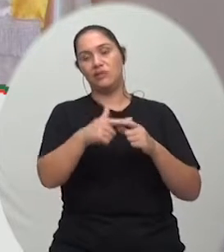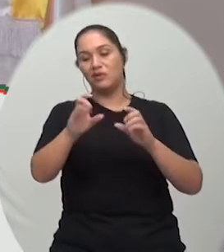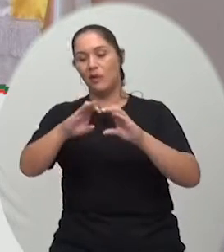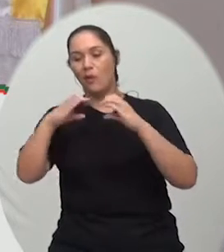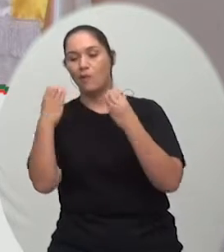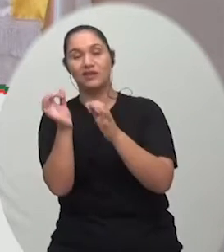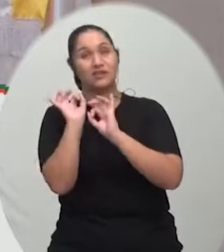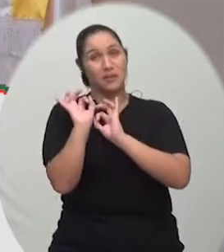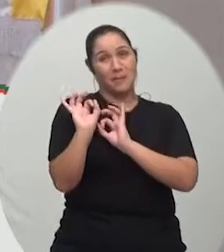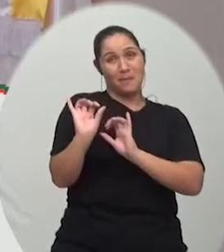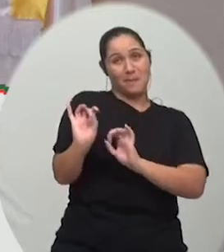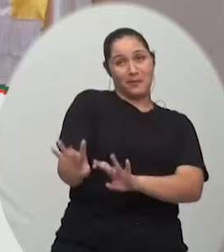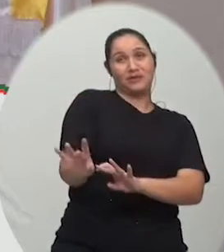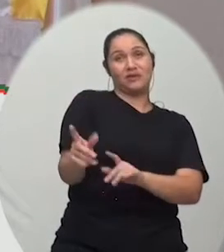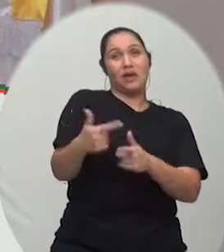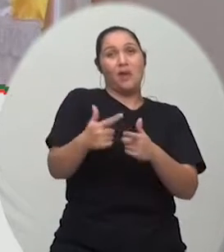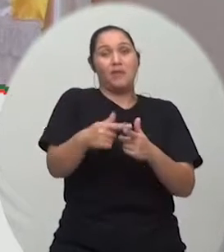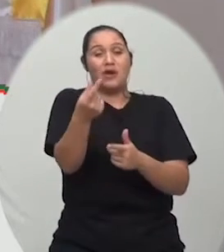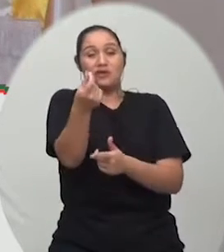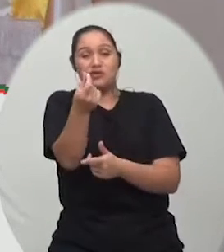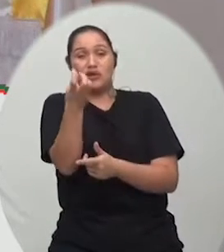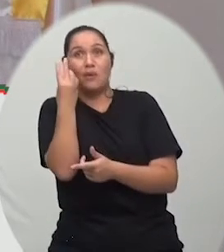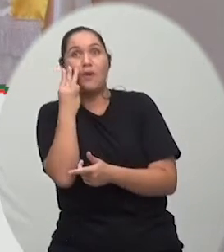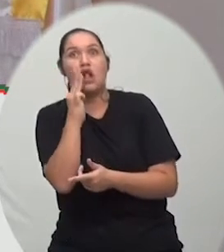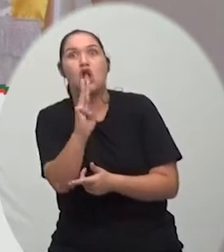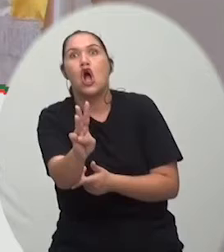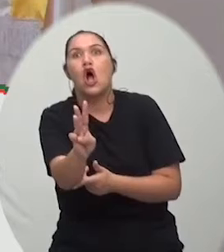Porque foi gastado milhões ali no Parque dos Imigrantes,